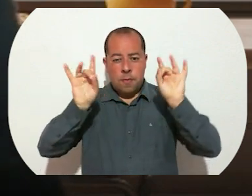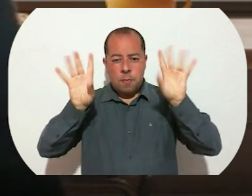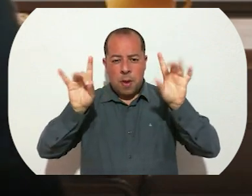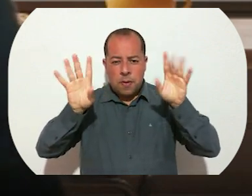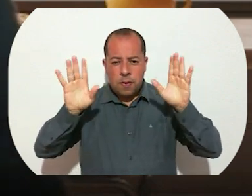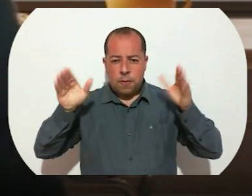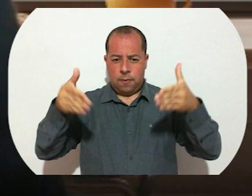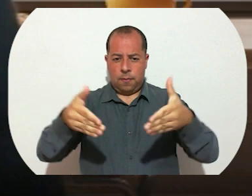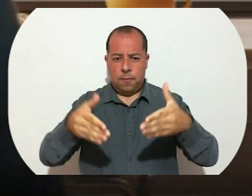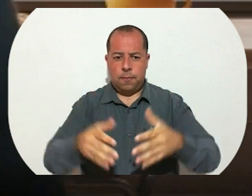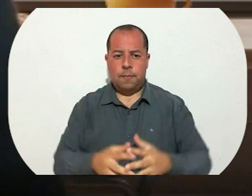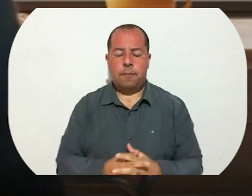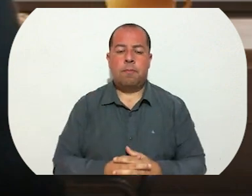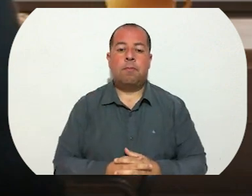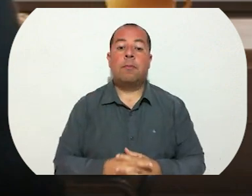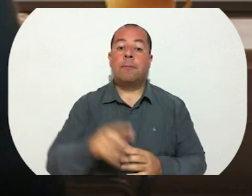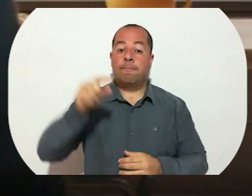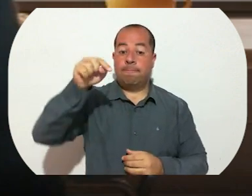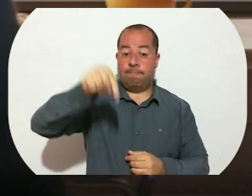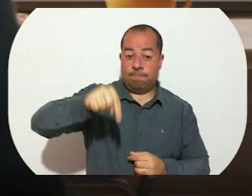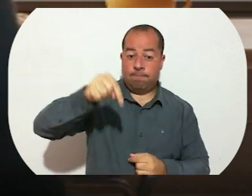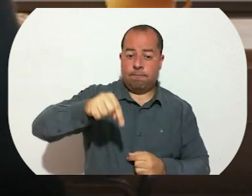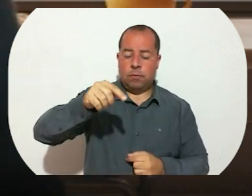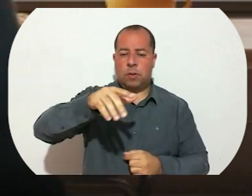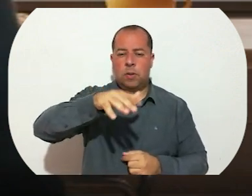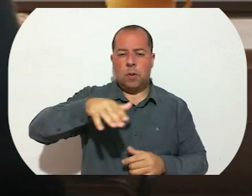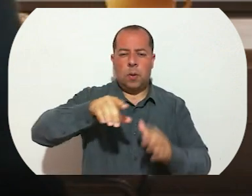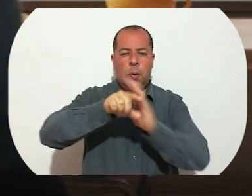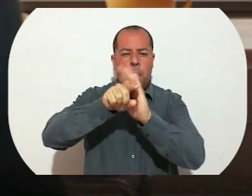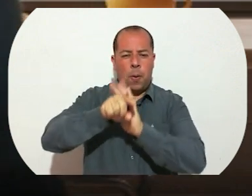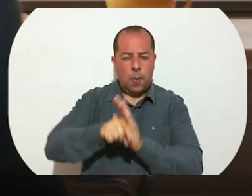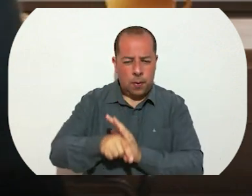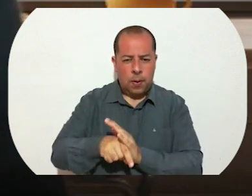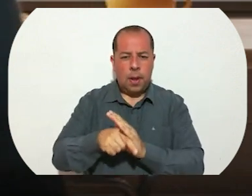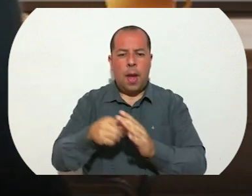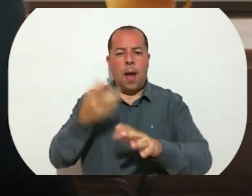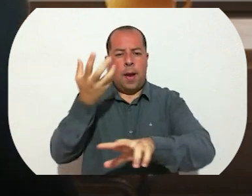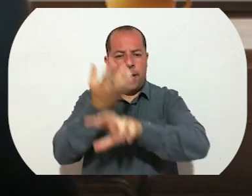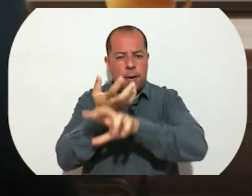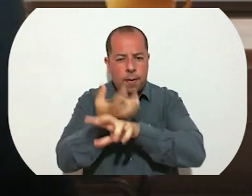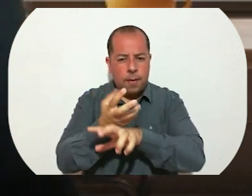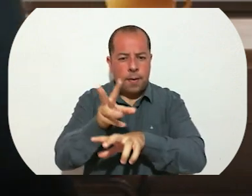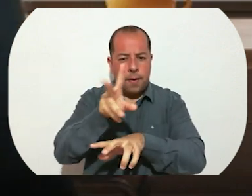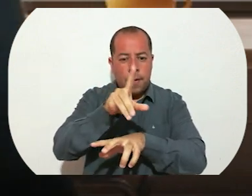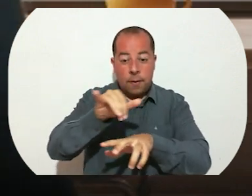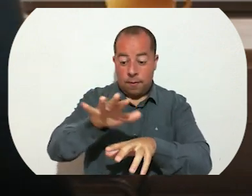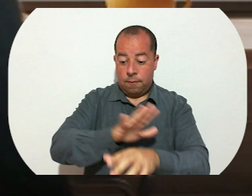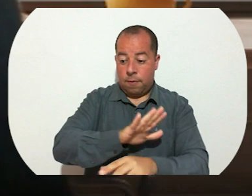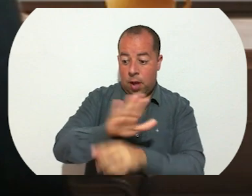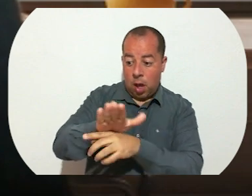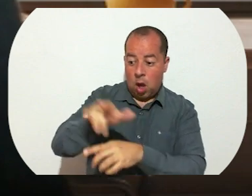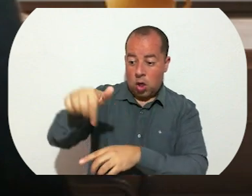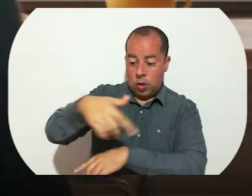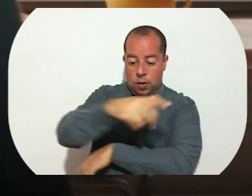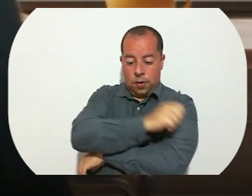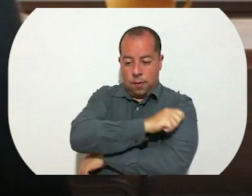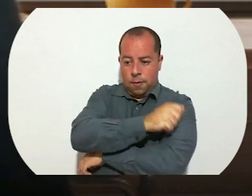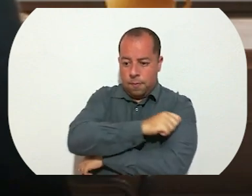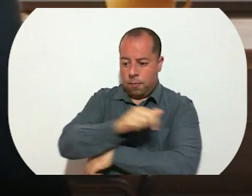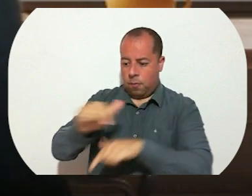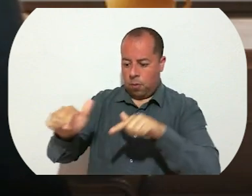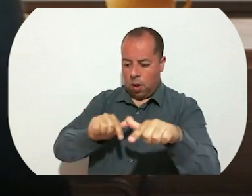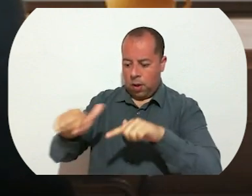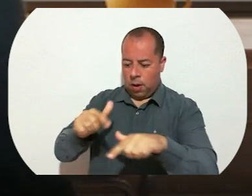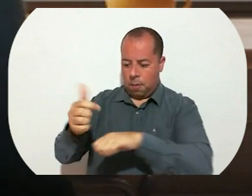núcleo específico. E é nesse núcleo em que são apresentadas as disciplinas que vão preparar o